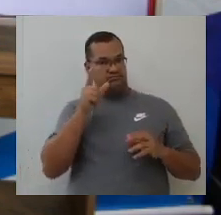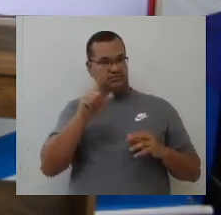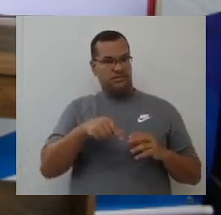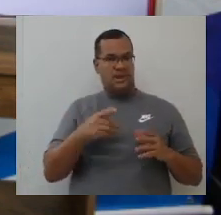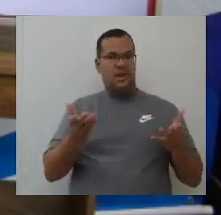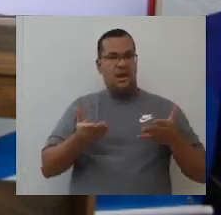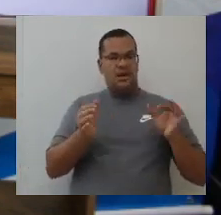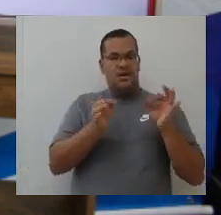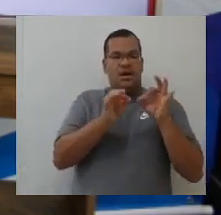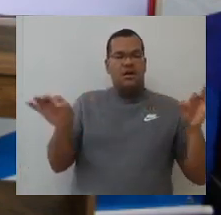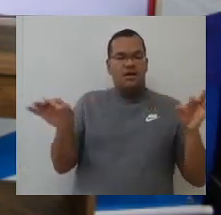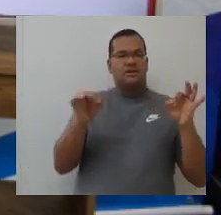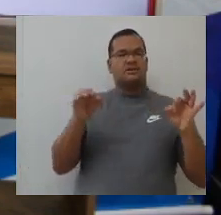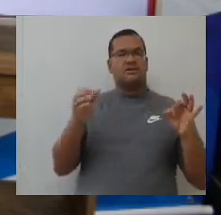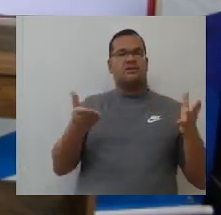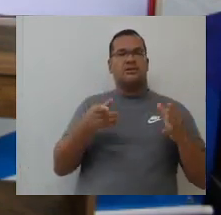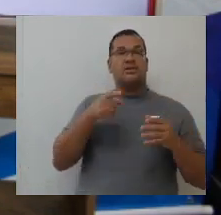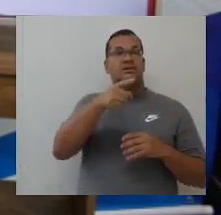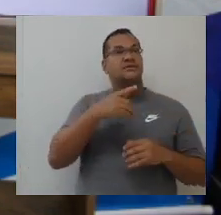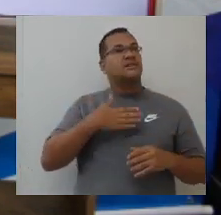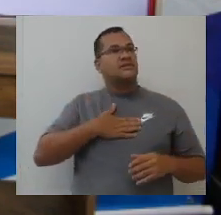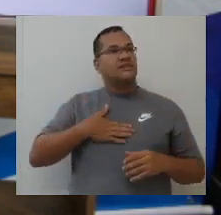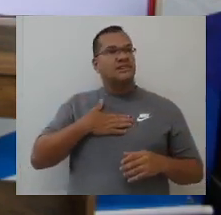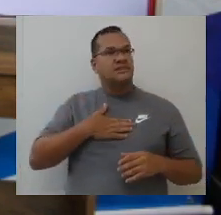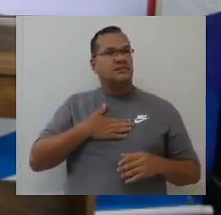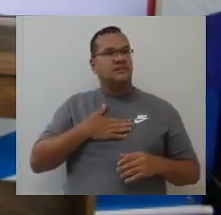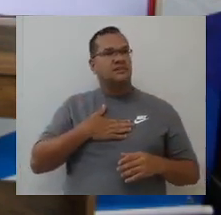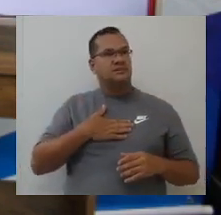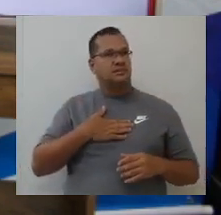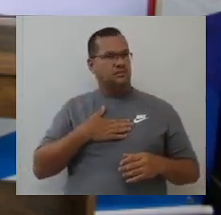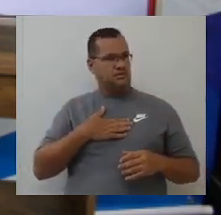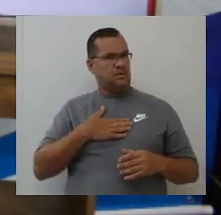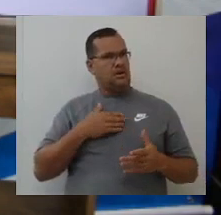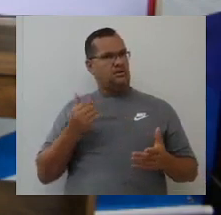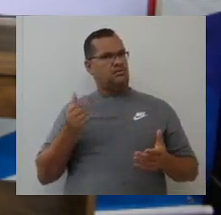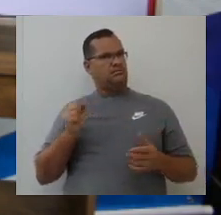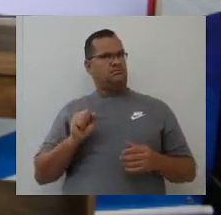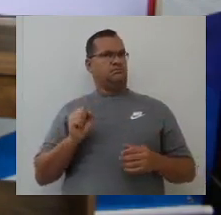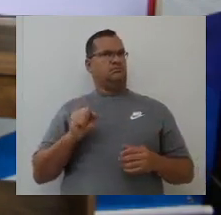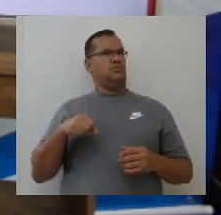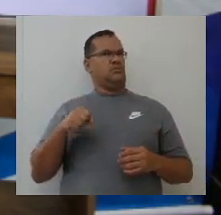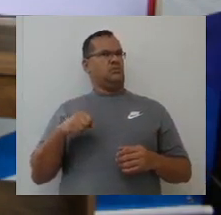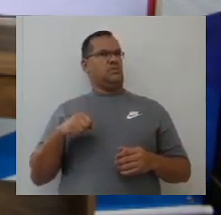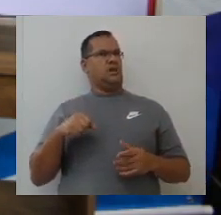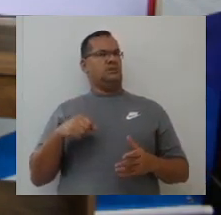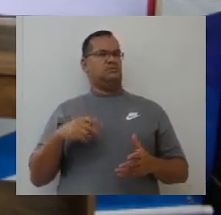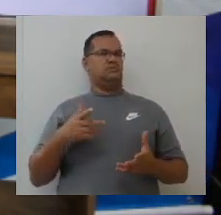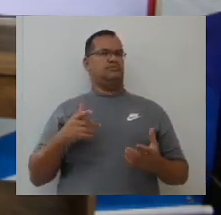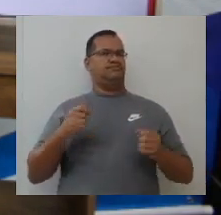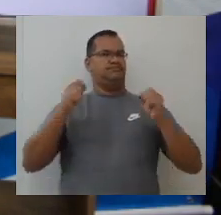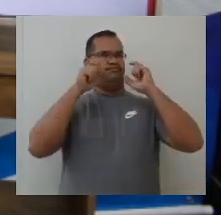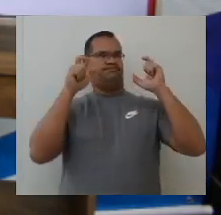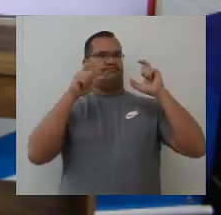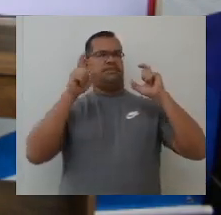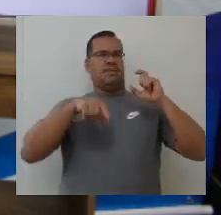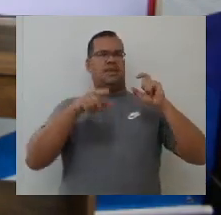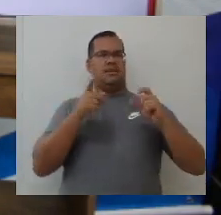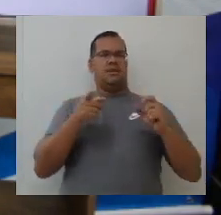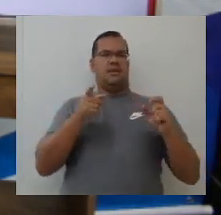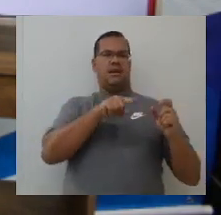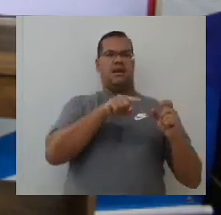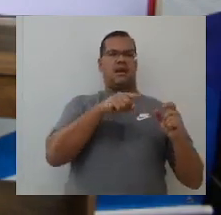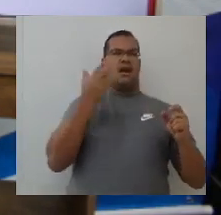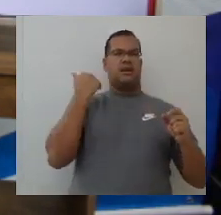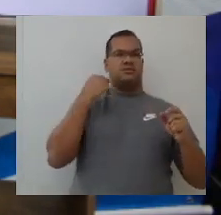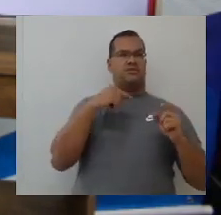positiva? Você está feliz? Não está? Observa que a question tag, ela trocou de modo, ela saiu